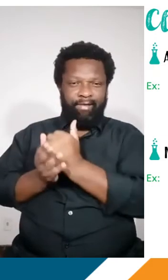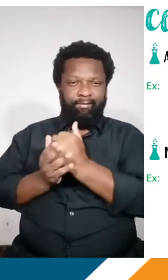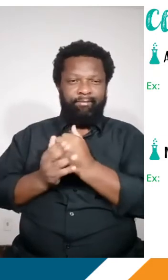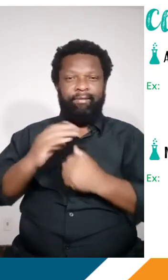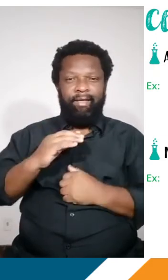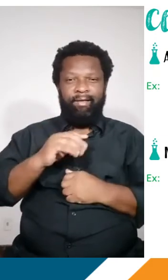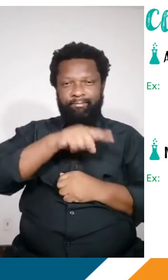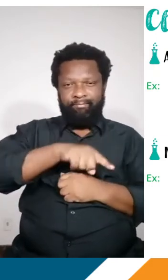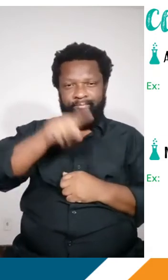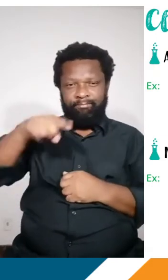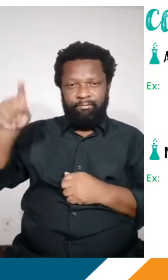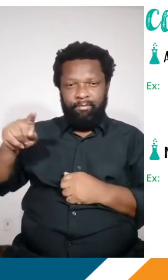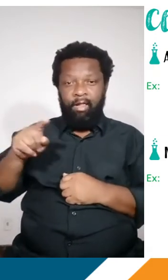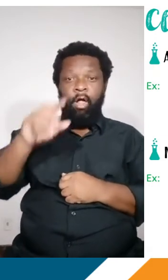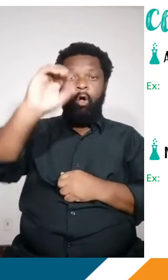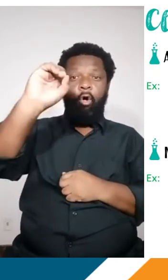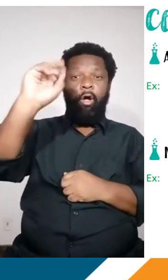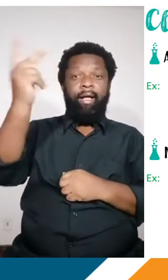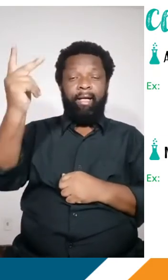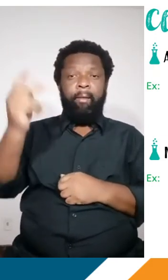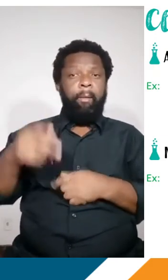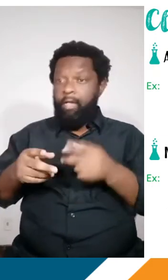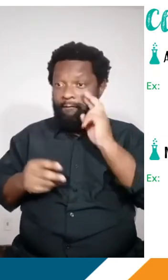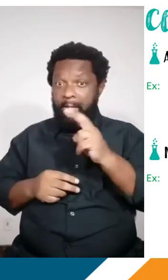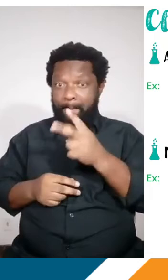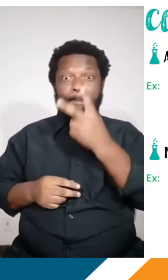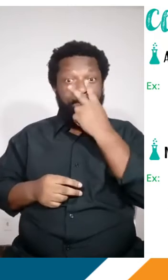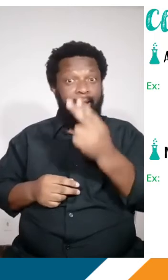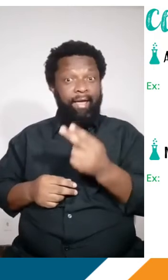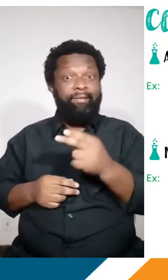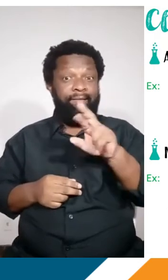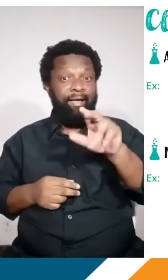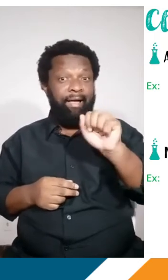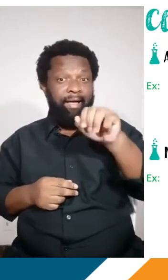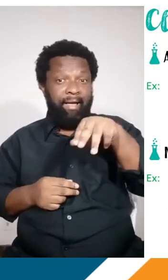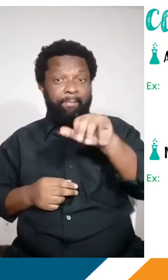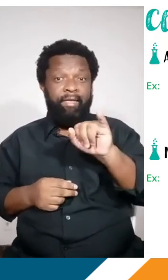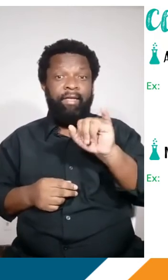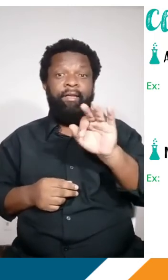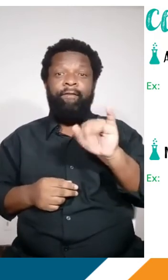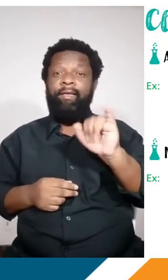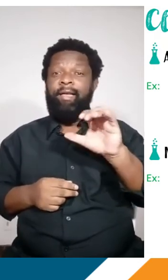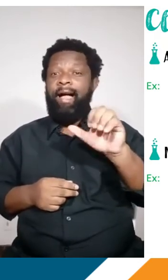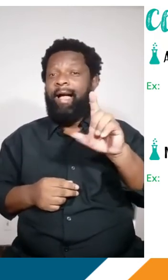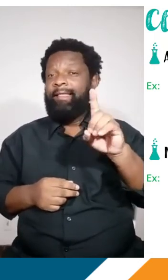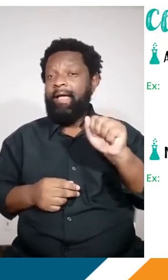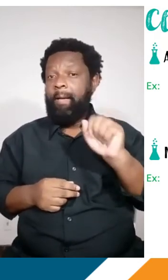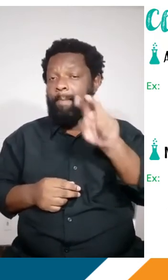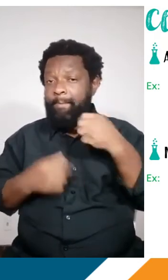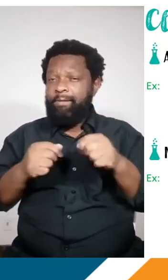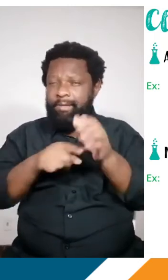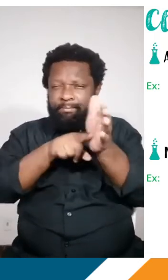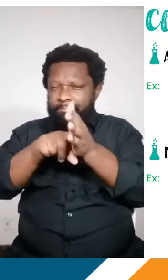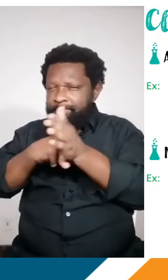Visualmente pode me dar a impressão de que essa cadeia é ramificada, mas para saber eu preciso conferir se tem uma única